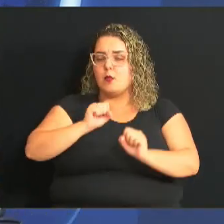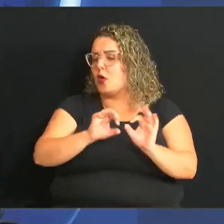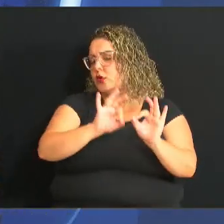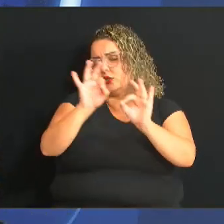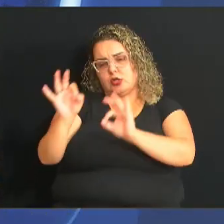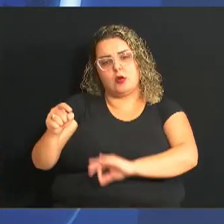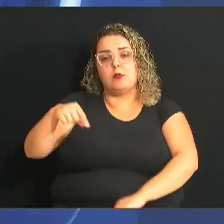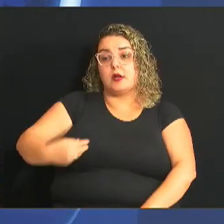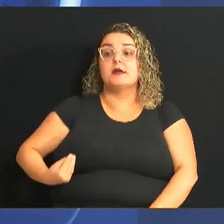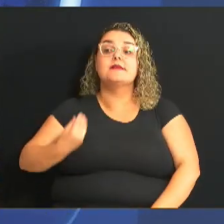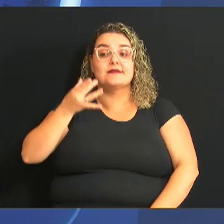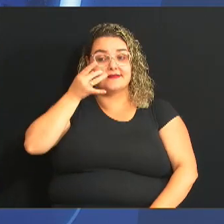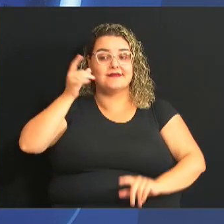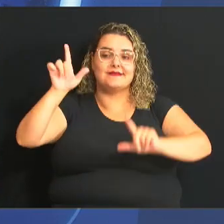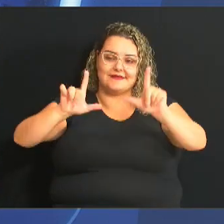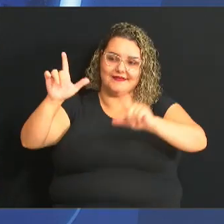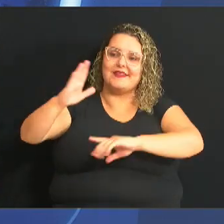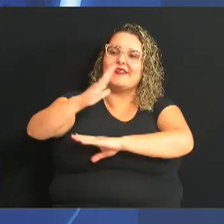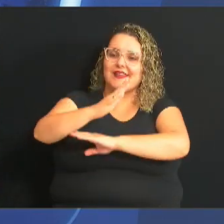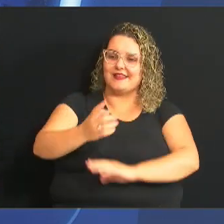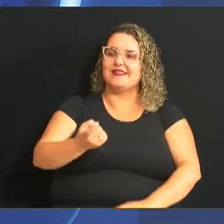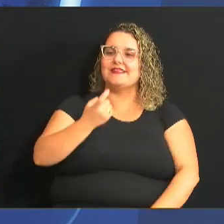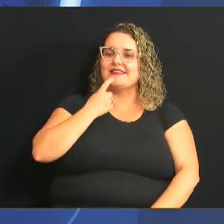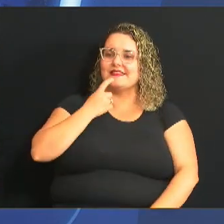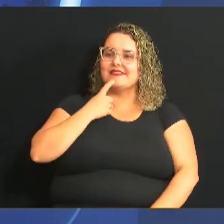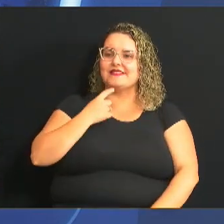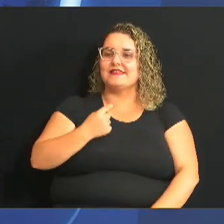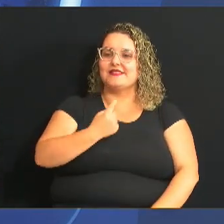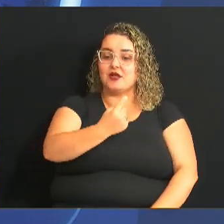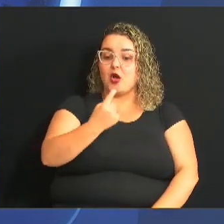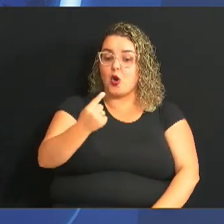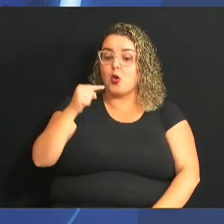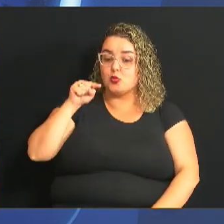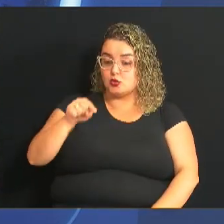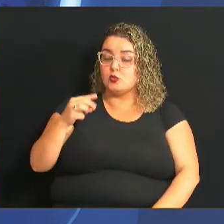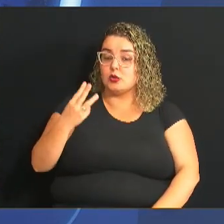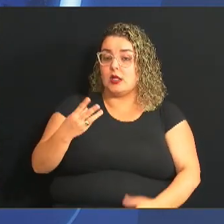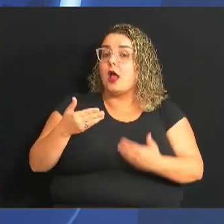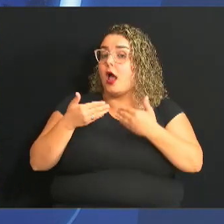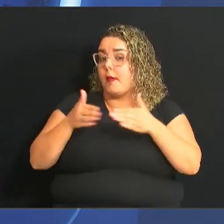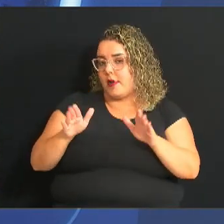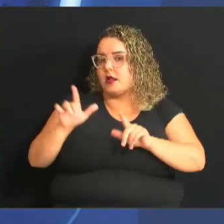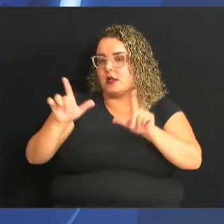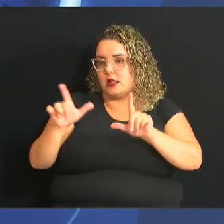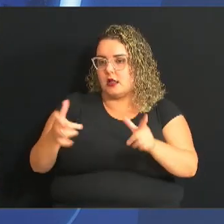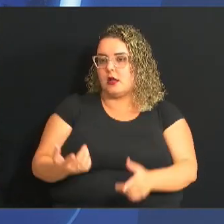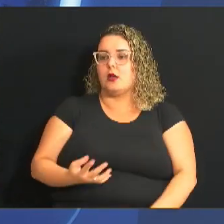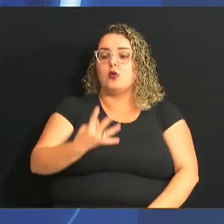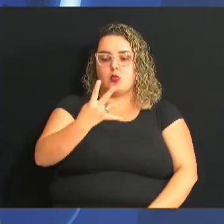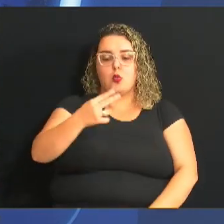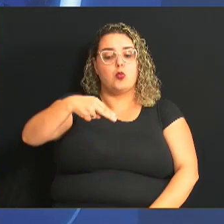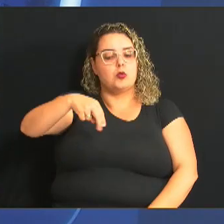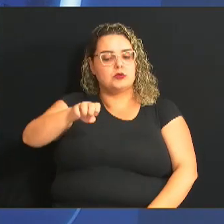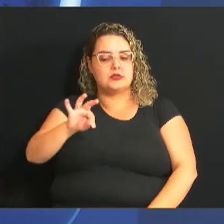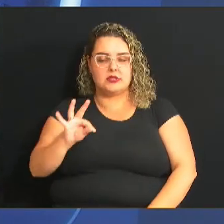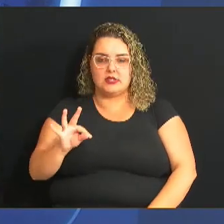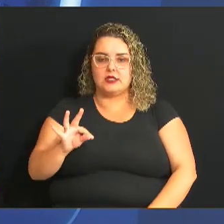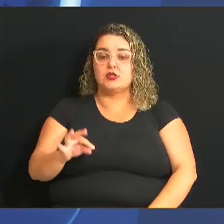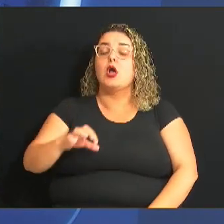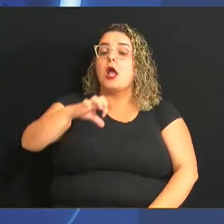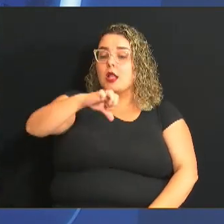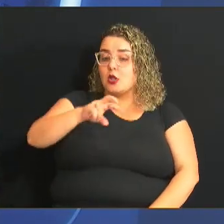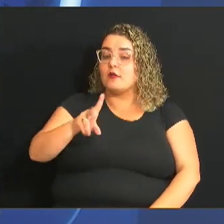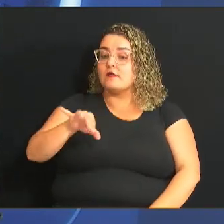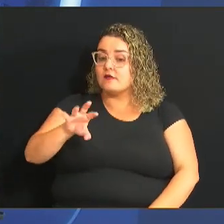ao vivo pela TV Câmara Campinas, nos canais 11.3 da TV aberta, na canal 4 da NET, 9 da